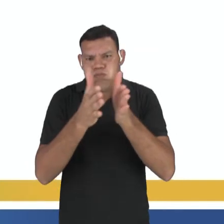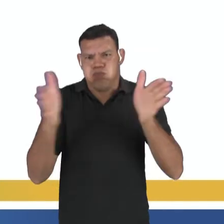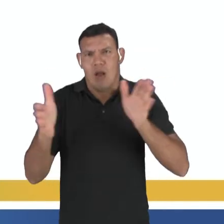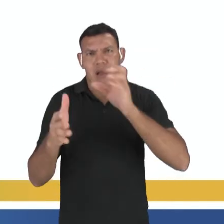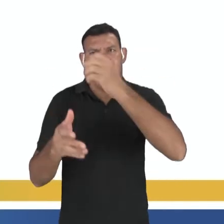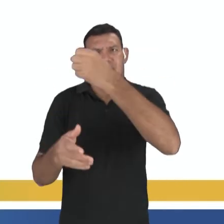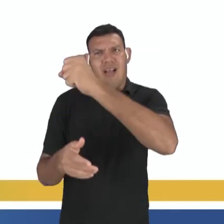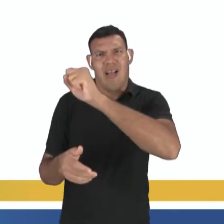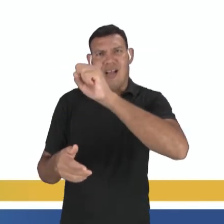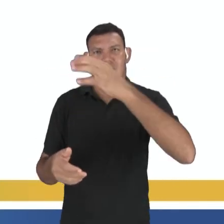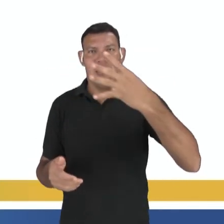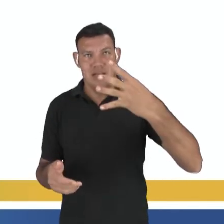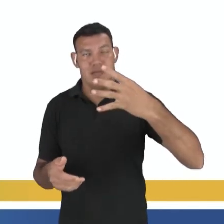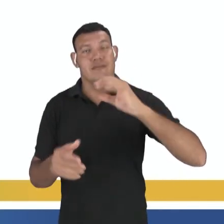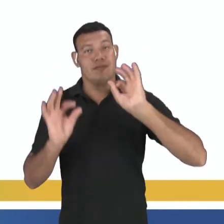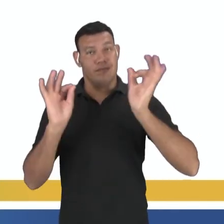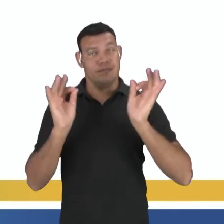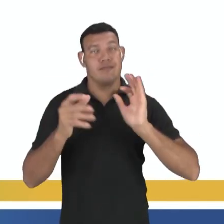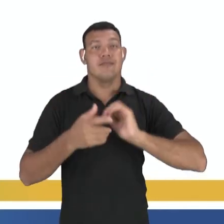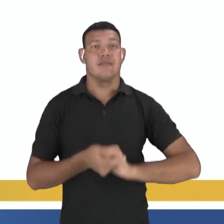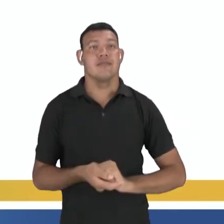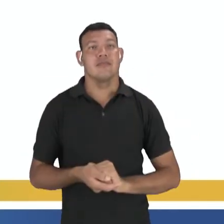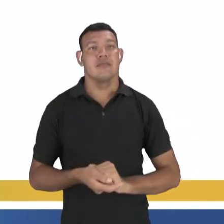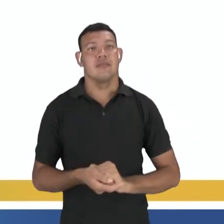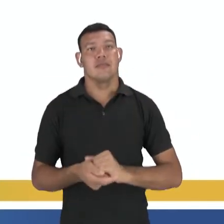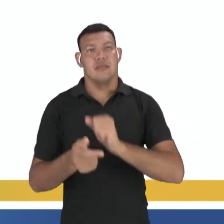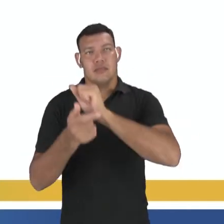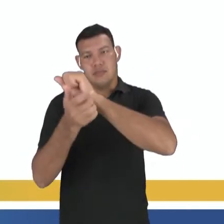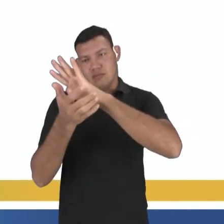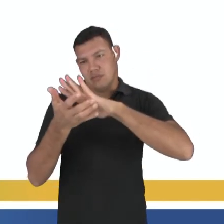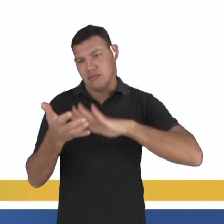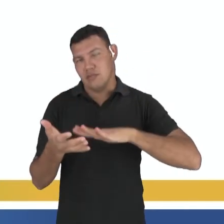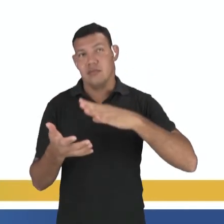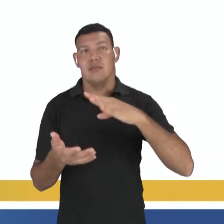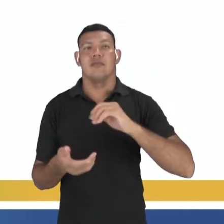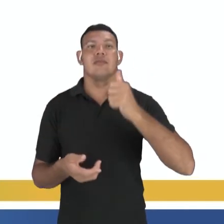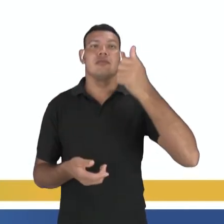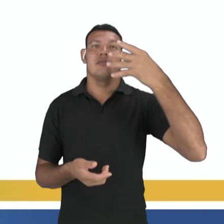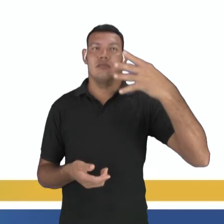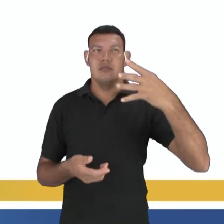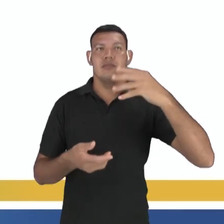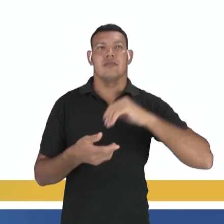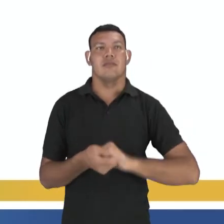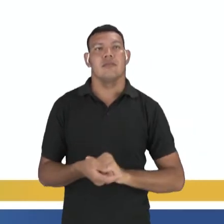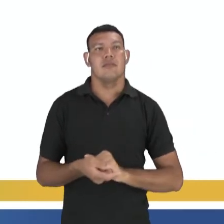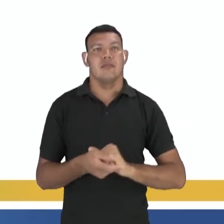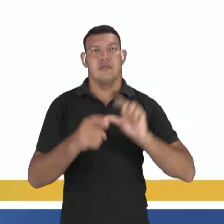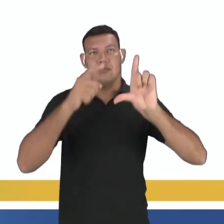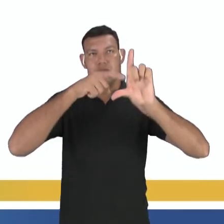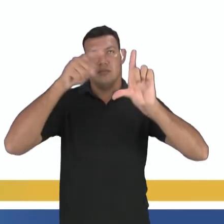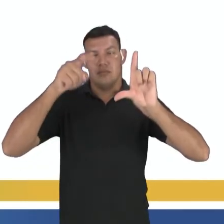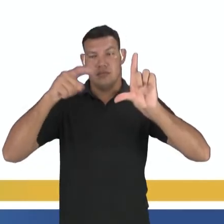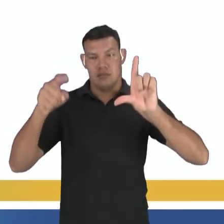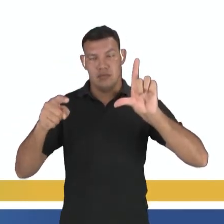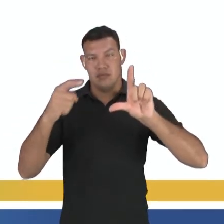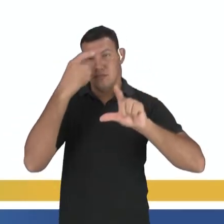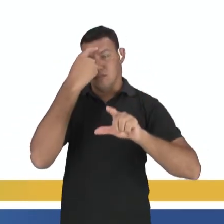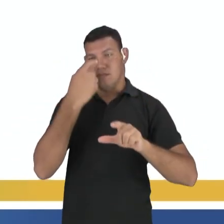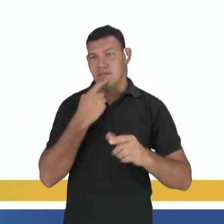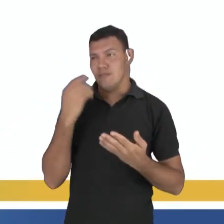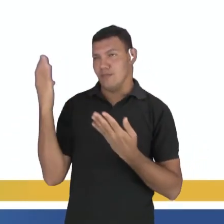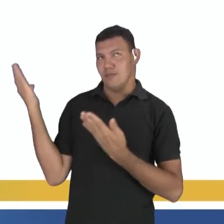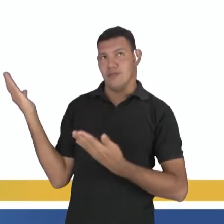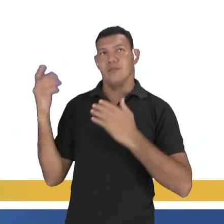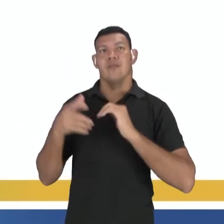dos dados, certinho? Exercício 4. O gráfico ao lado exibe